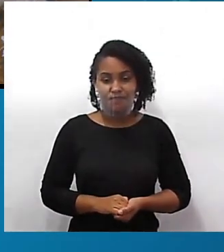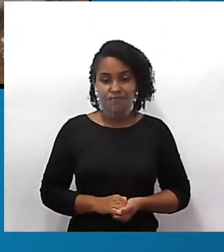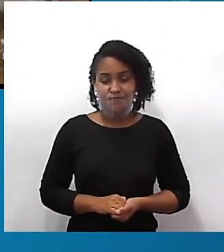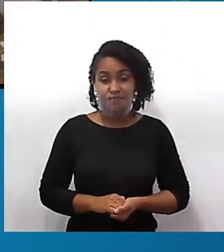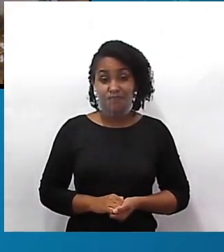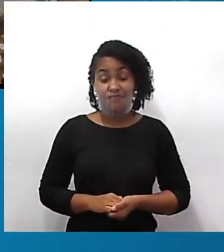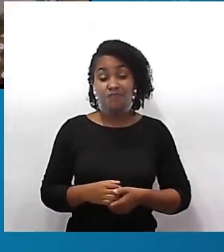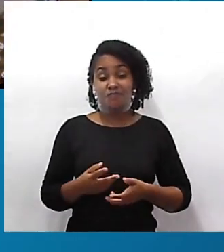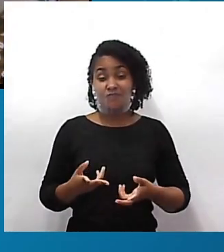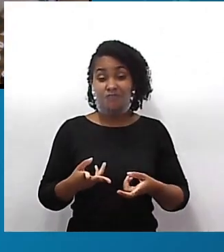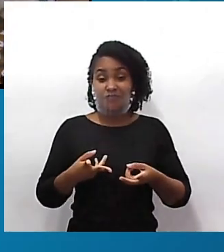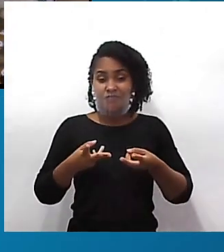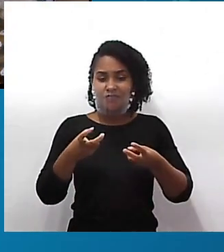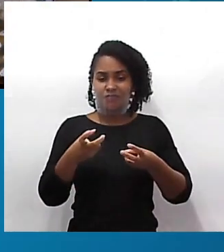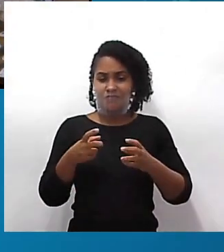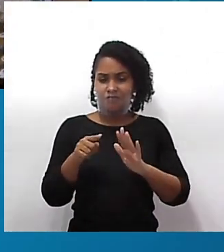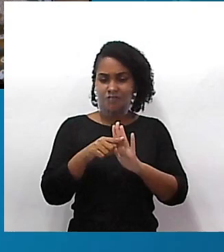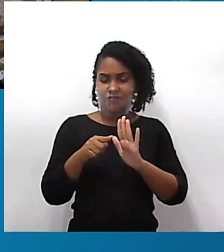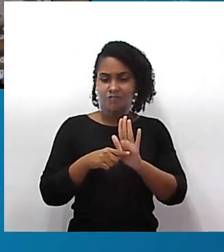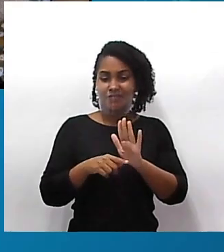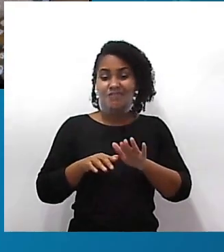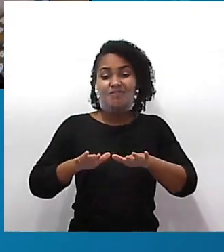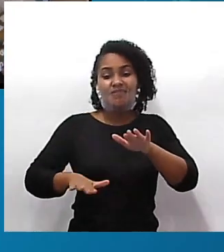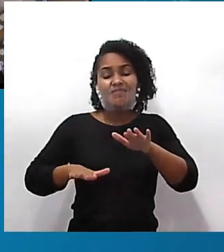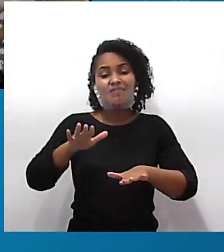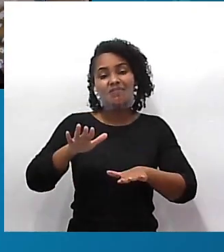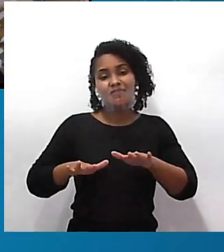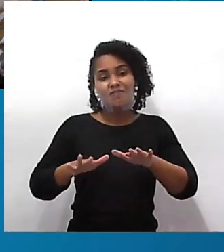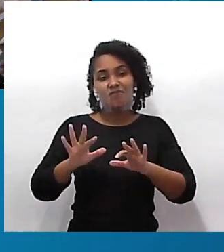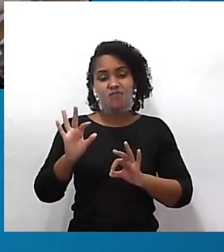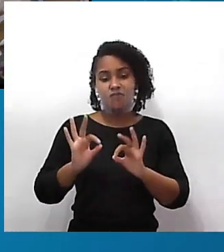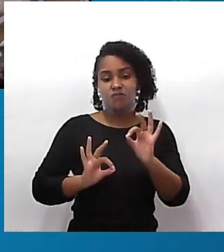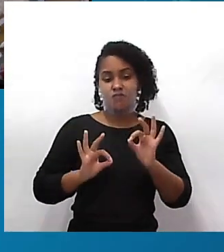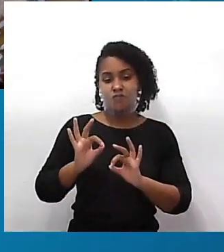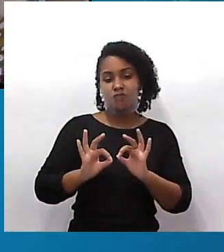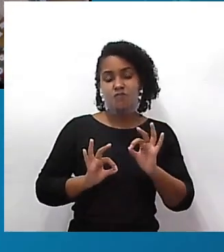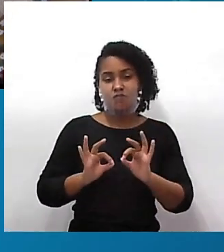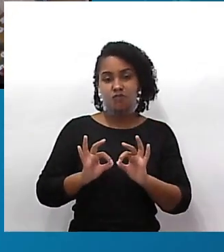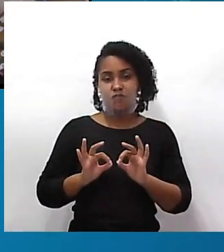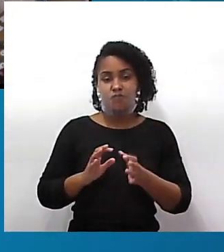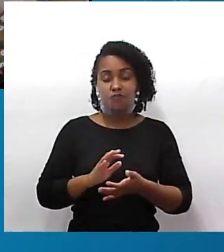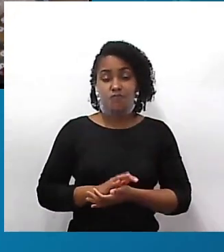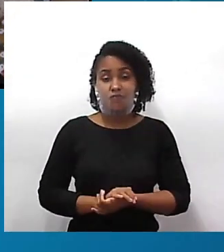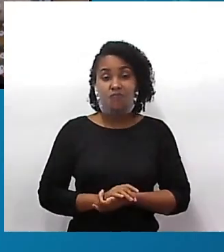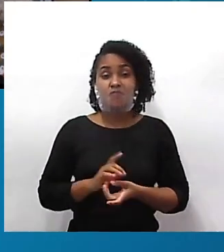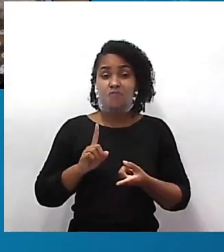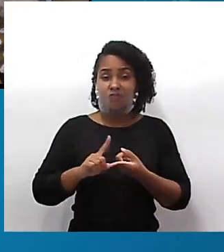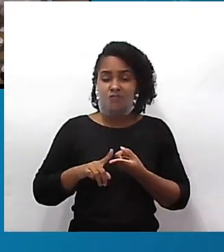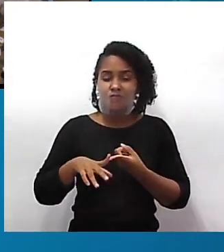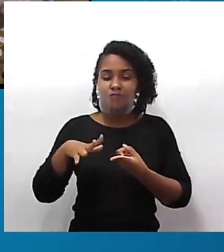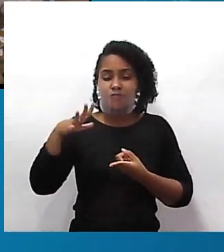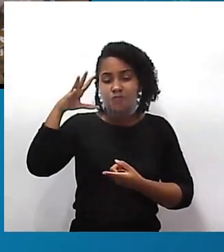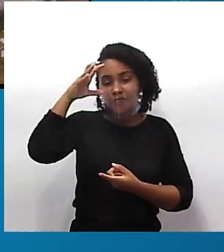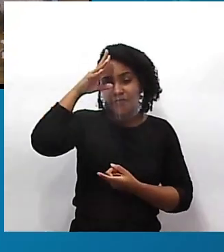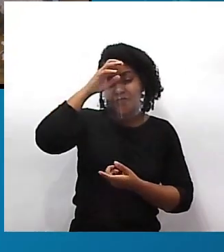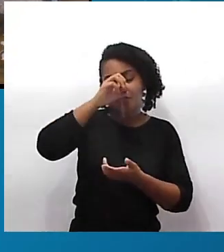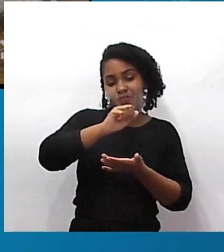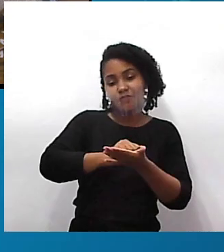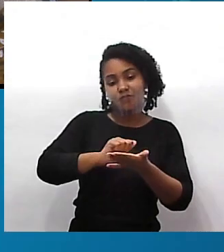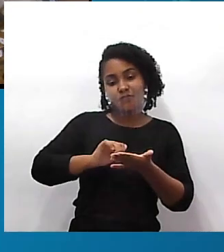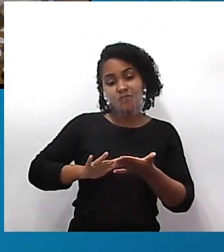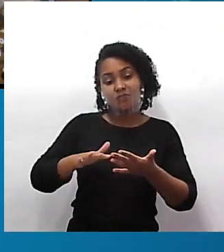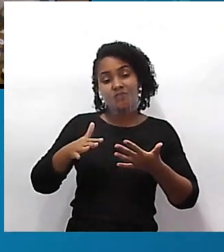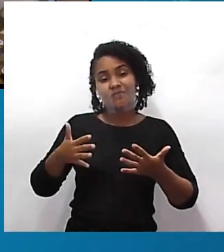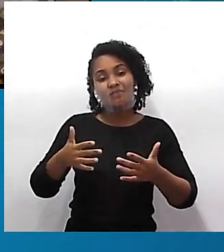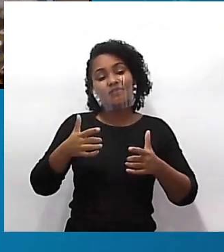A extensão do plano dependerá do porte da organização. e da complexidade de suas atividades.